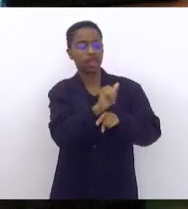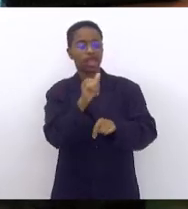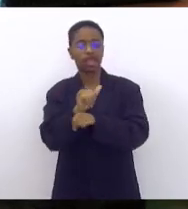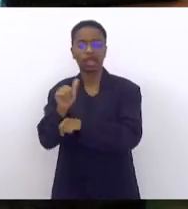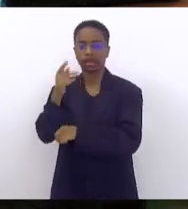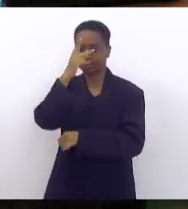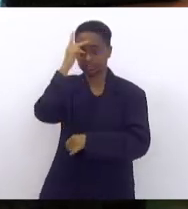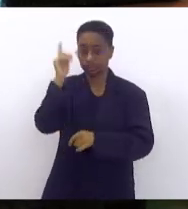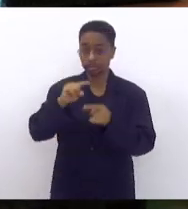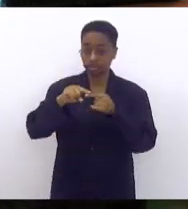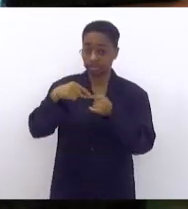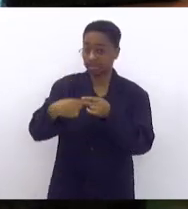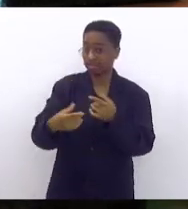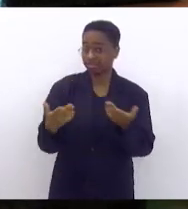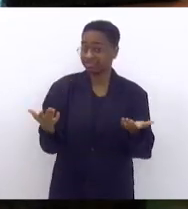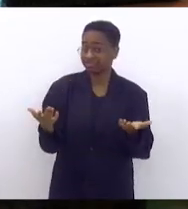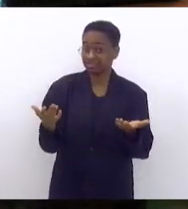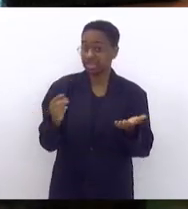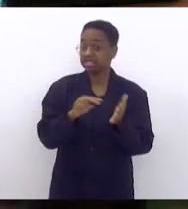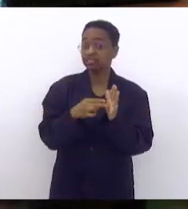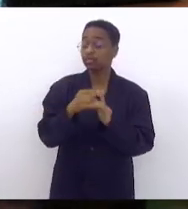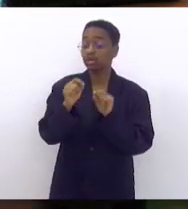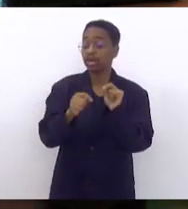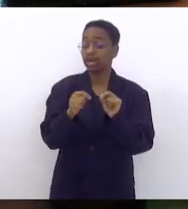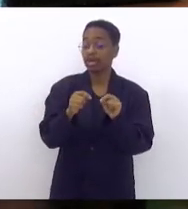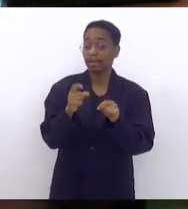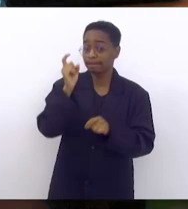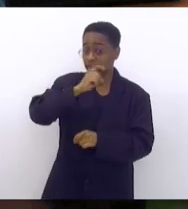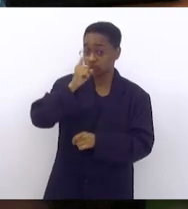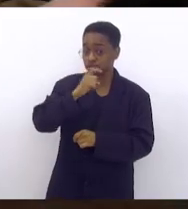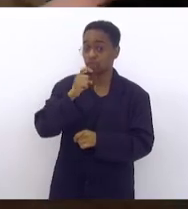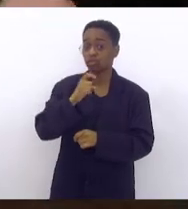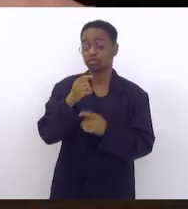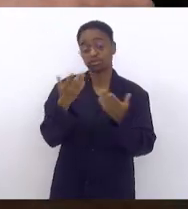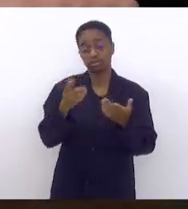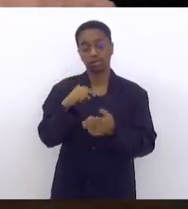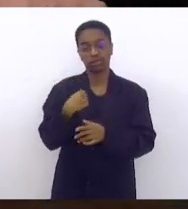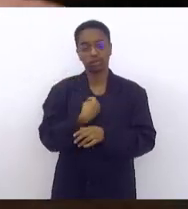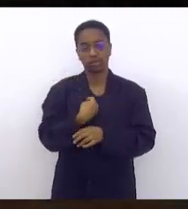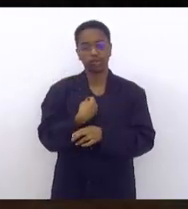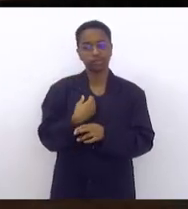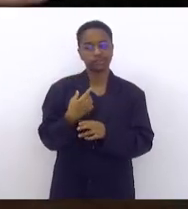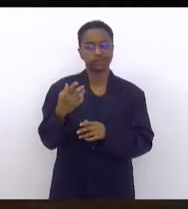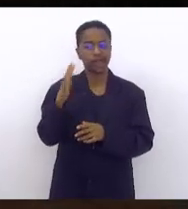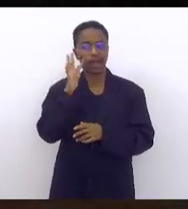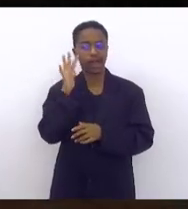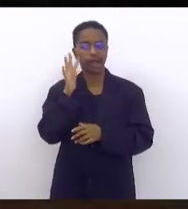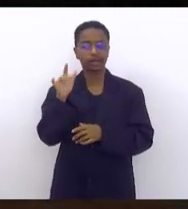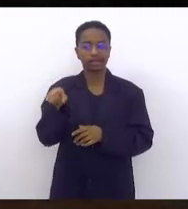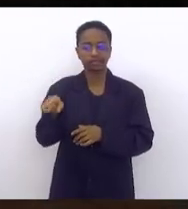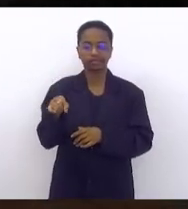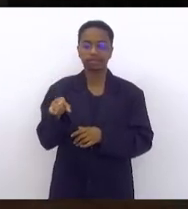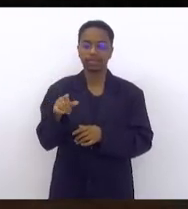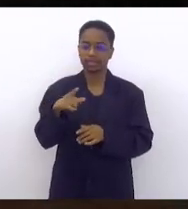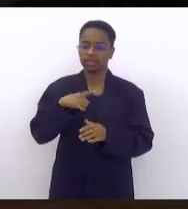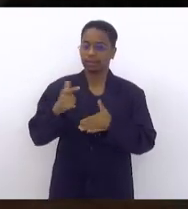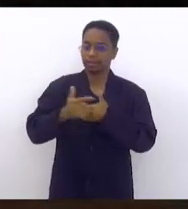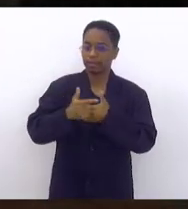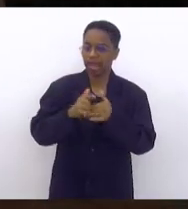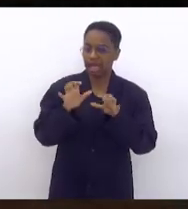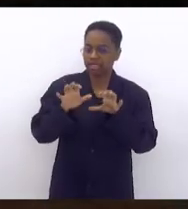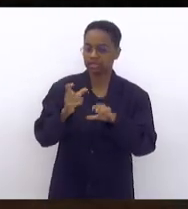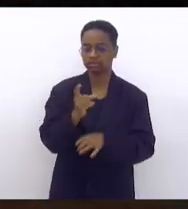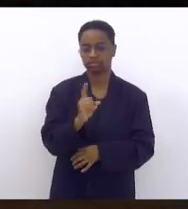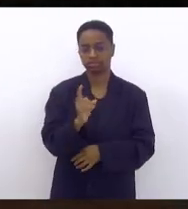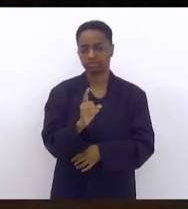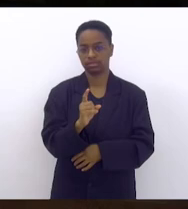depois... Isso tem nome, né? Isso é coisa de 7-1. Né? A gente não espera que o governador faça esse papel, esperamos que tenha sido uma